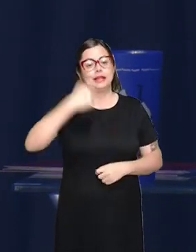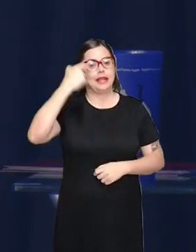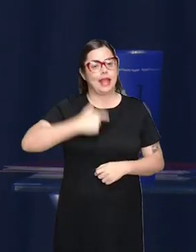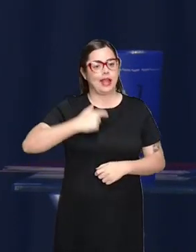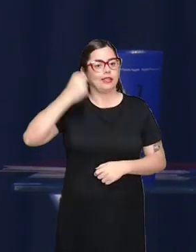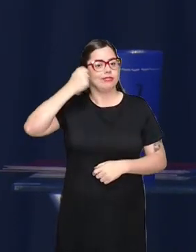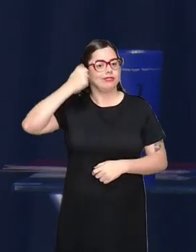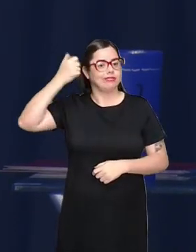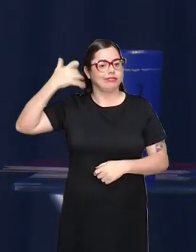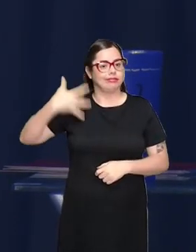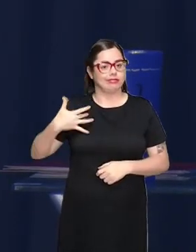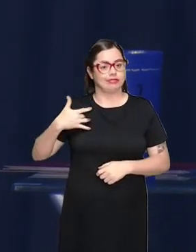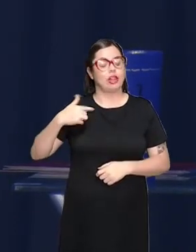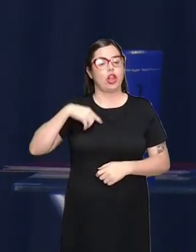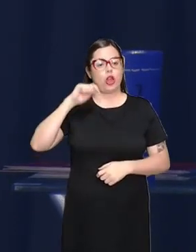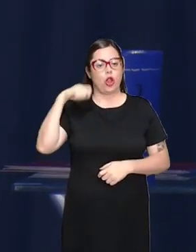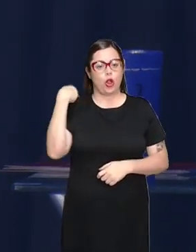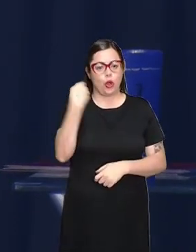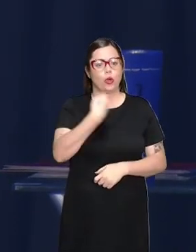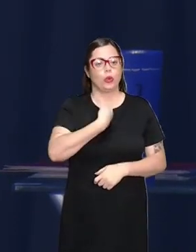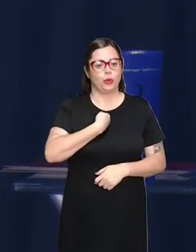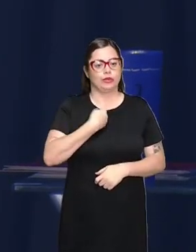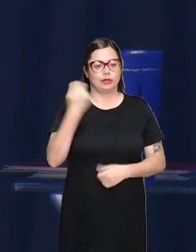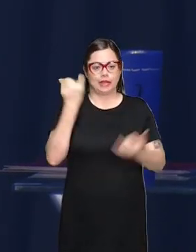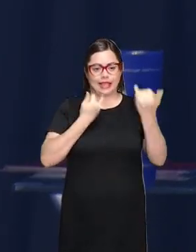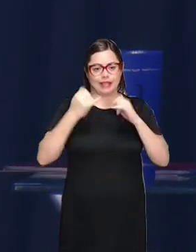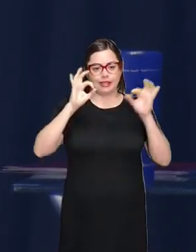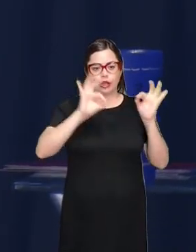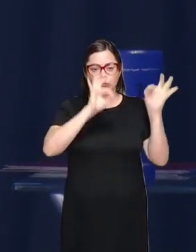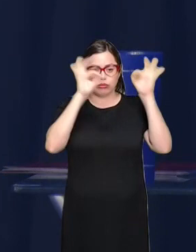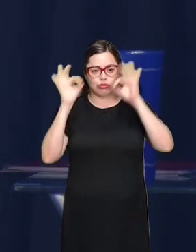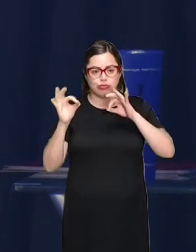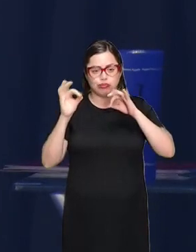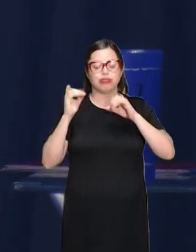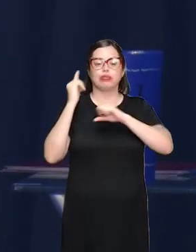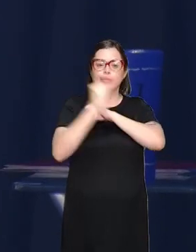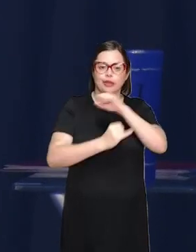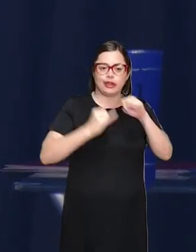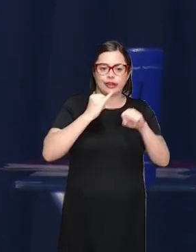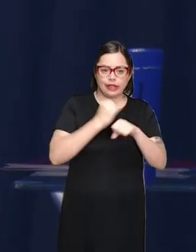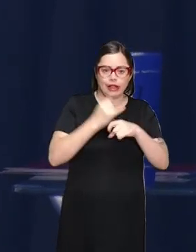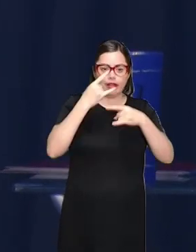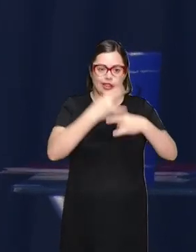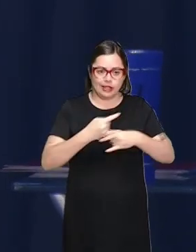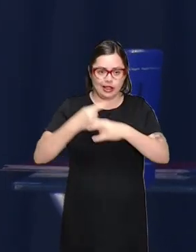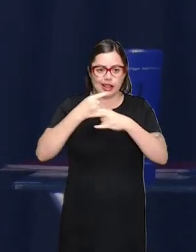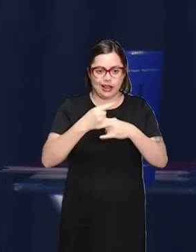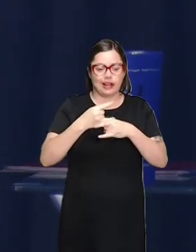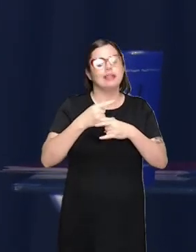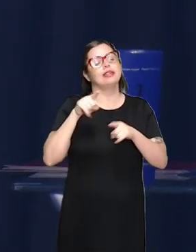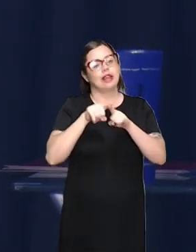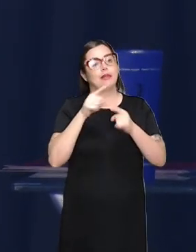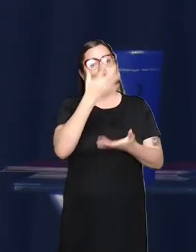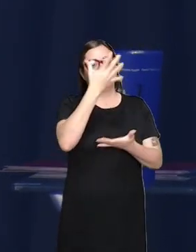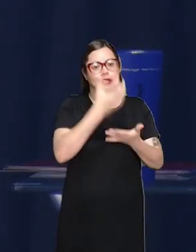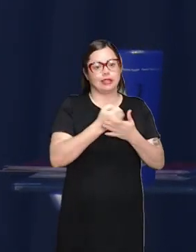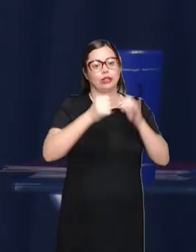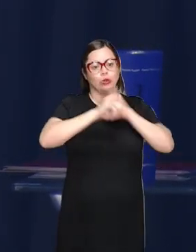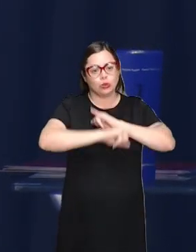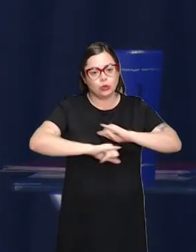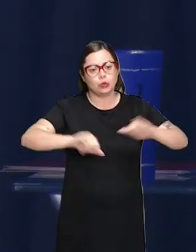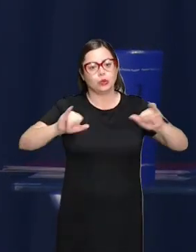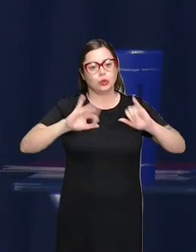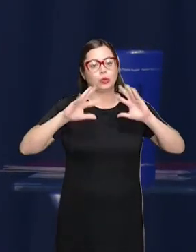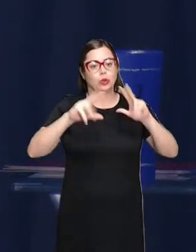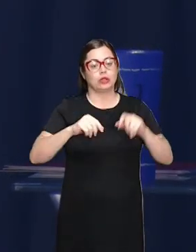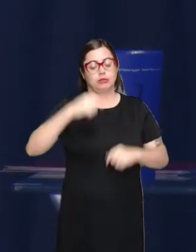audiodescrever. Eu sou, para quem está nos assistindo online, também porque fica gravado, a gente quer que esse evento seja acessível a todos. Eu sou